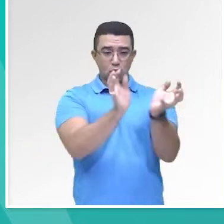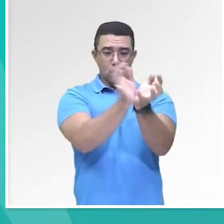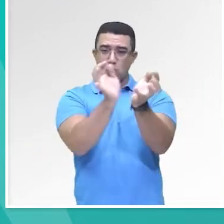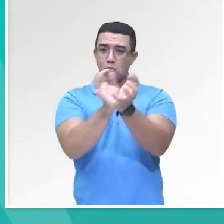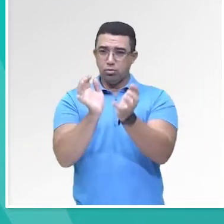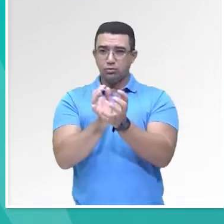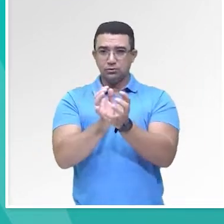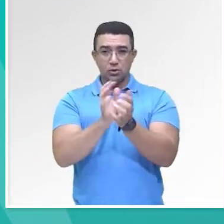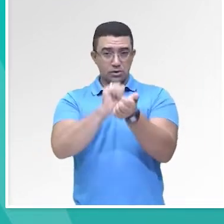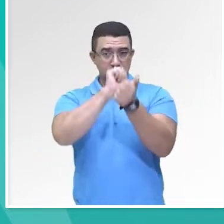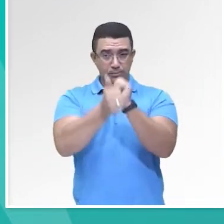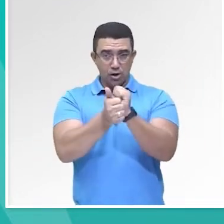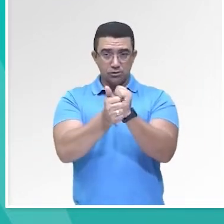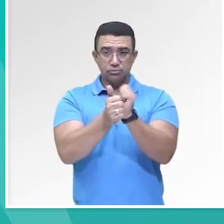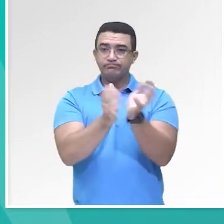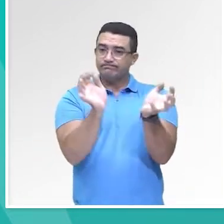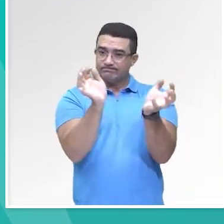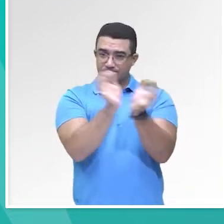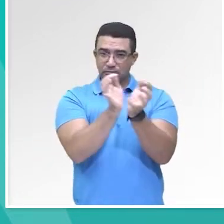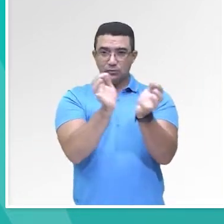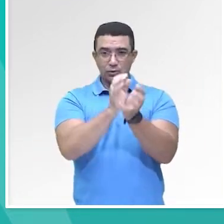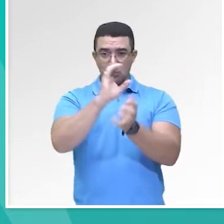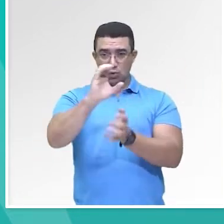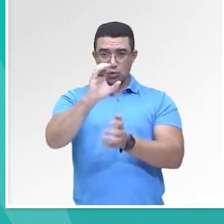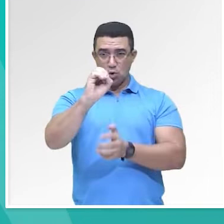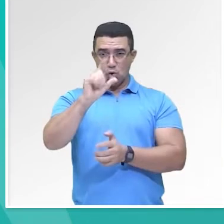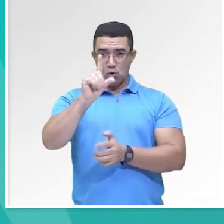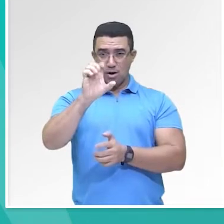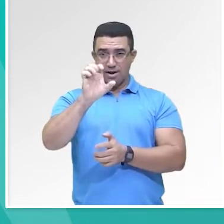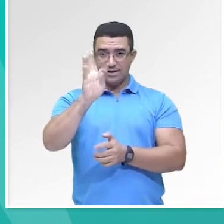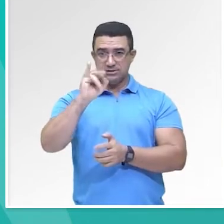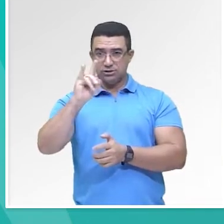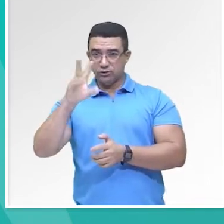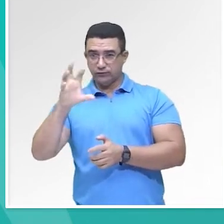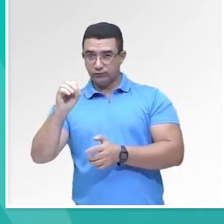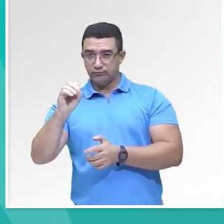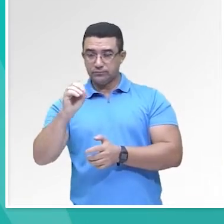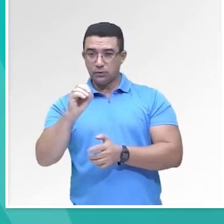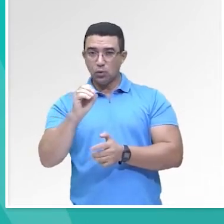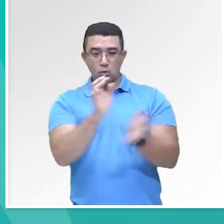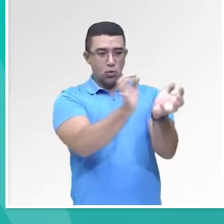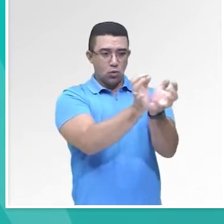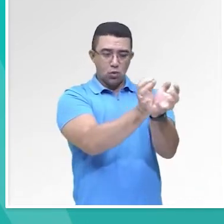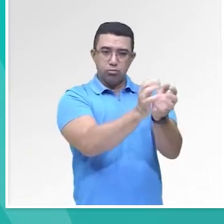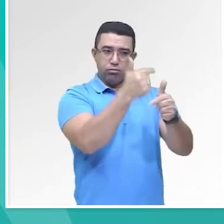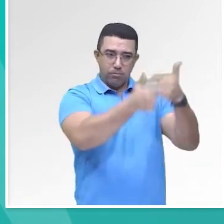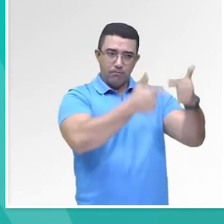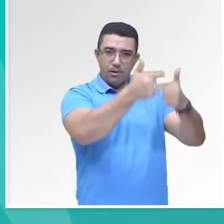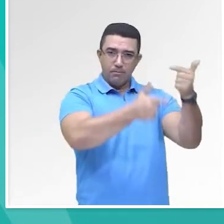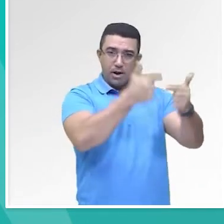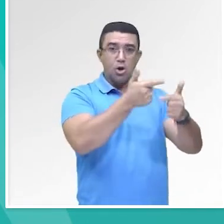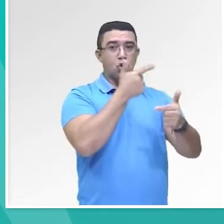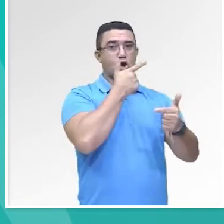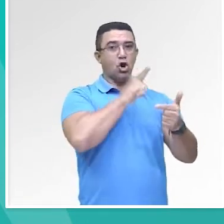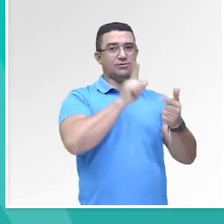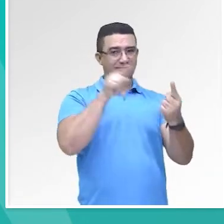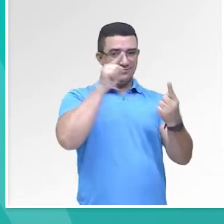palavra já diz, né? Coletividade, onde eles terão que trabalhar em grupo para chegar ao seu